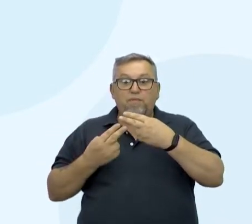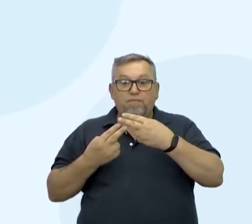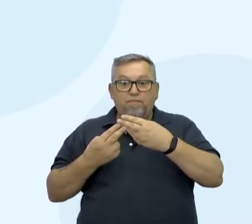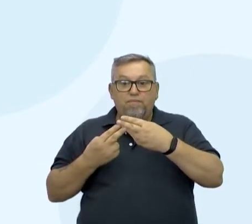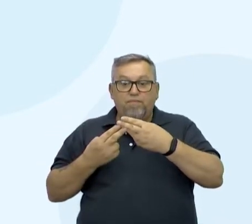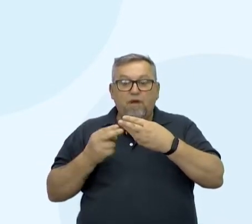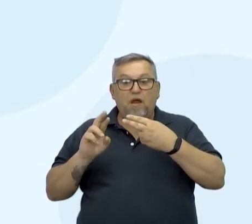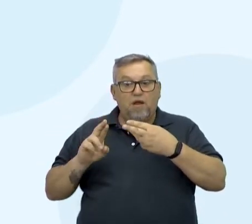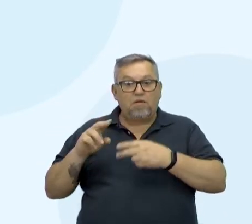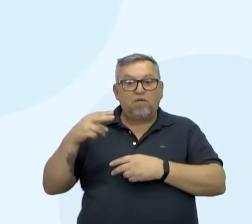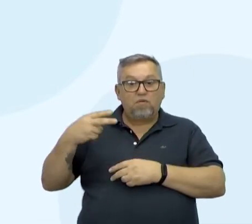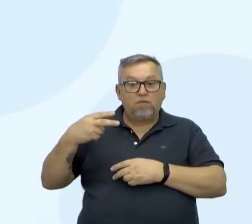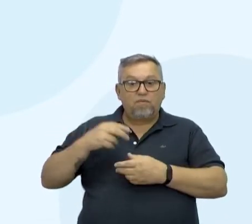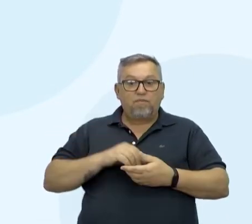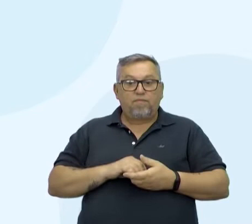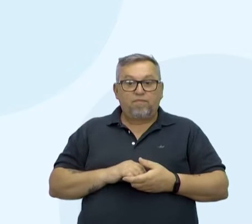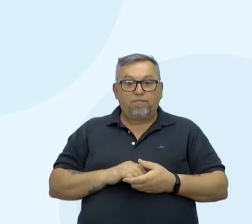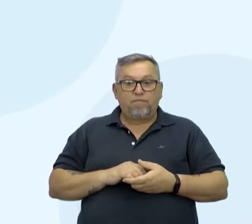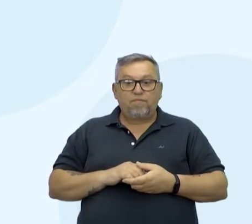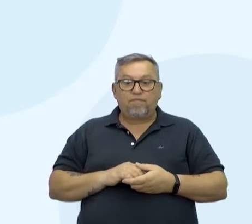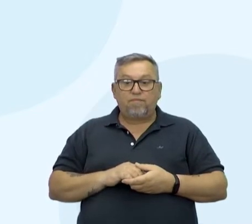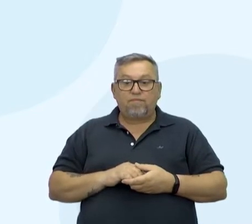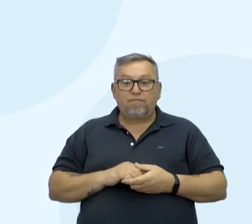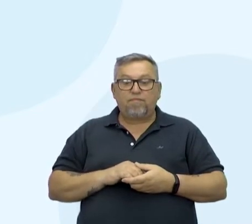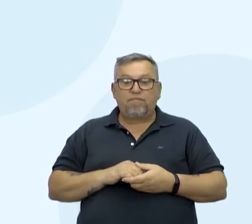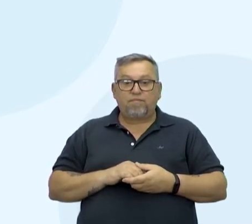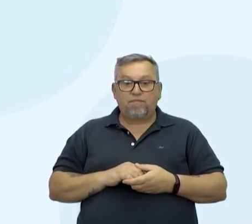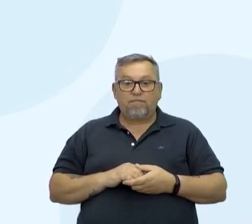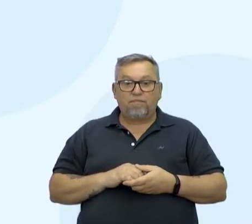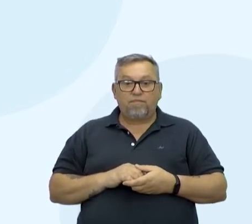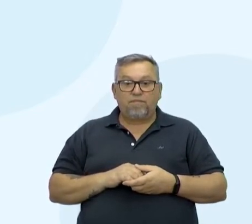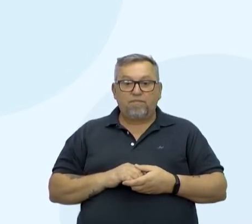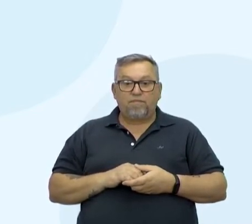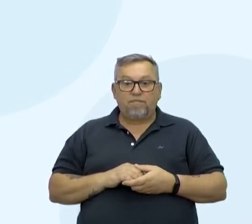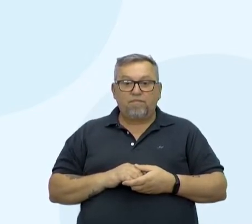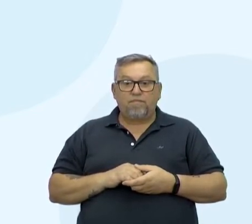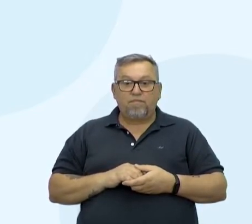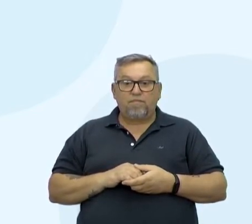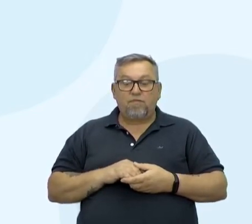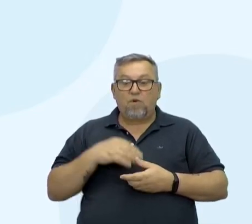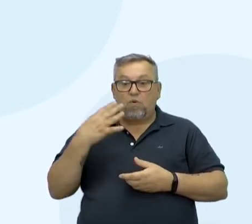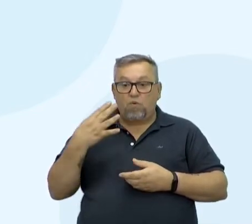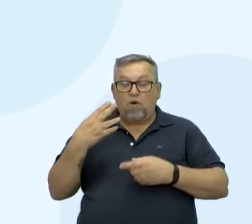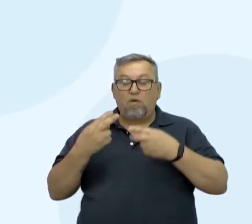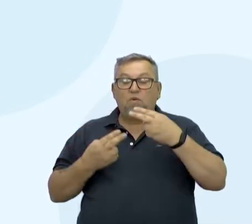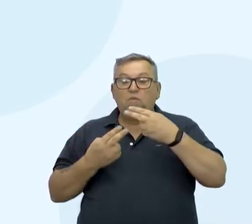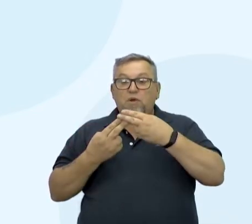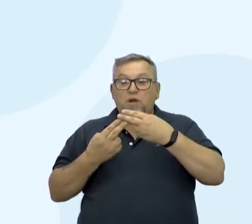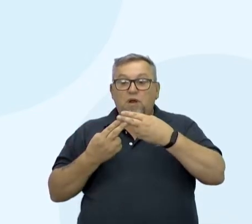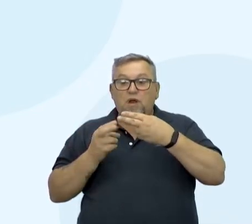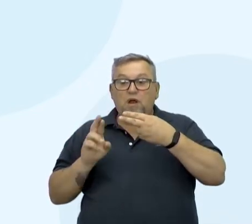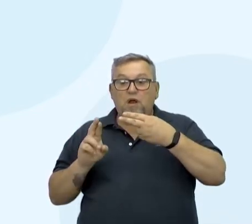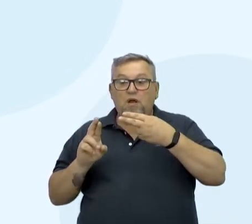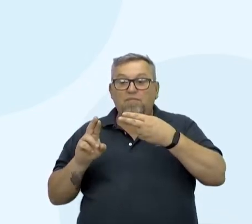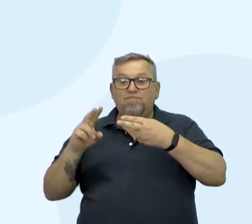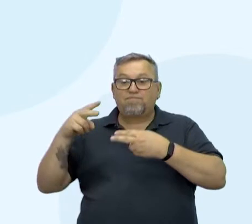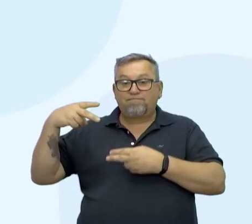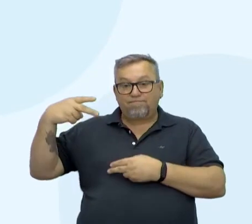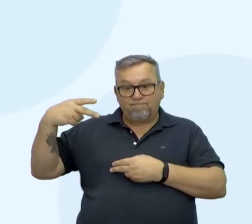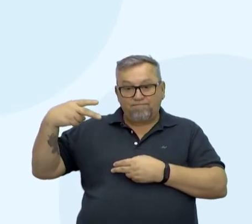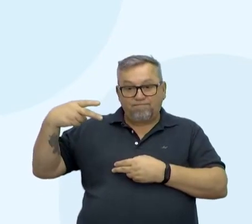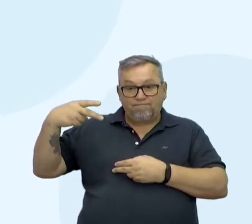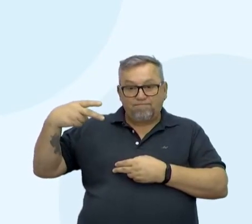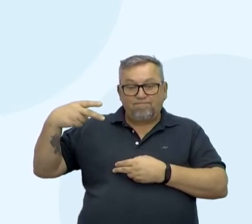está aqui, que está passando essa energia, né? No caso, 4πr ao quadrado. E o E, o campo